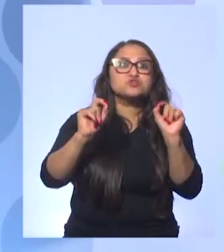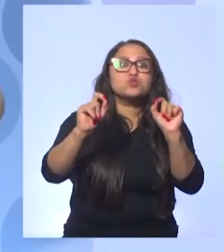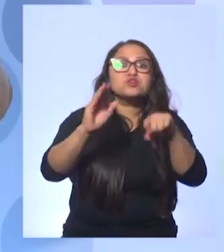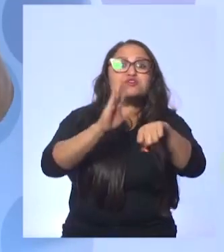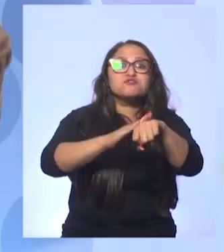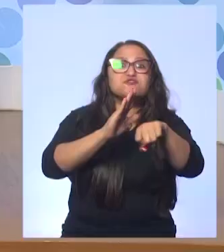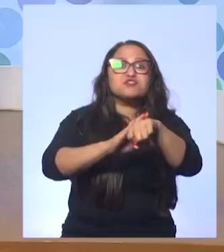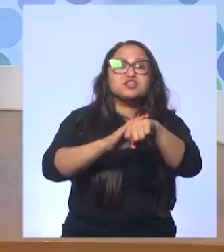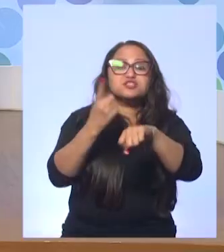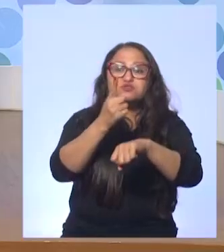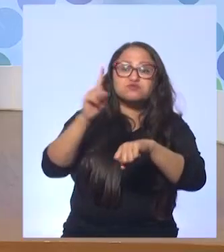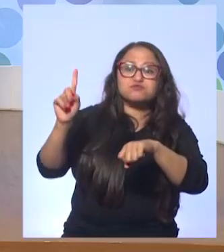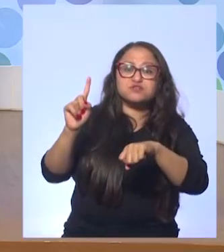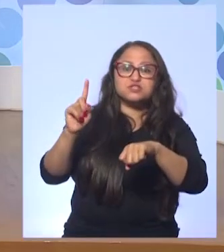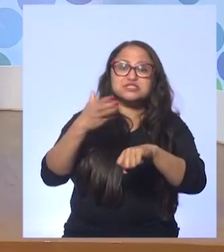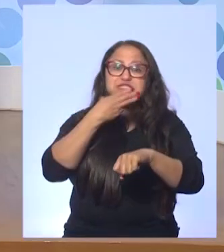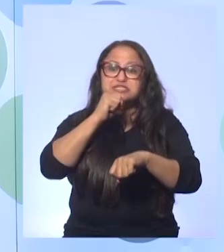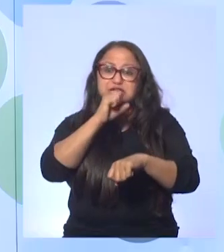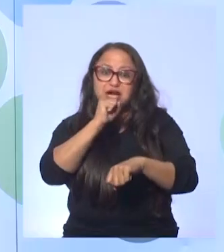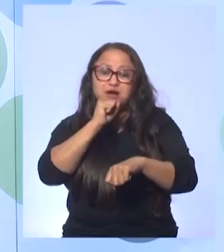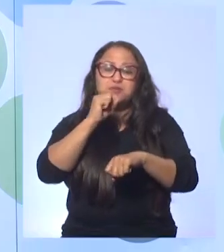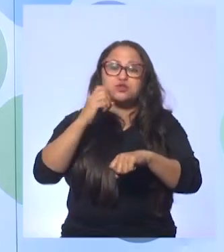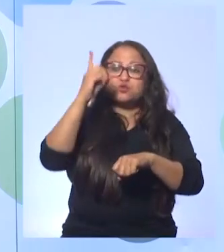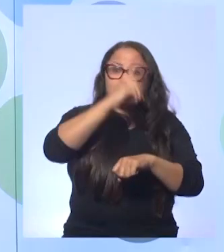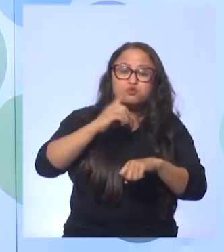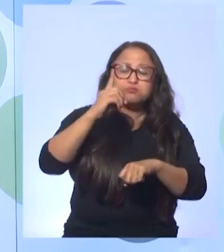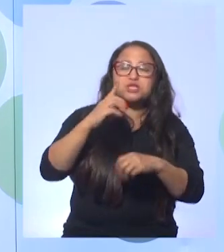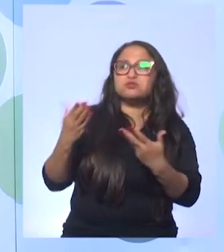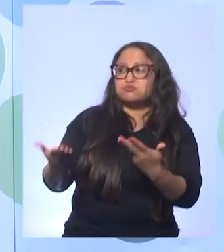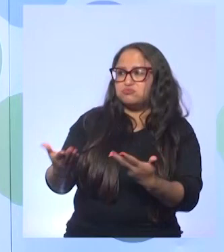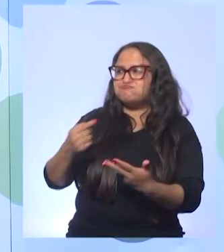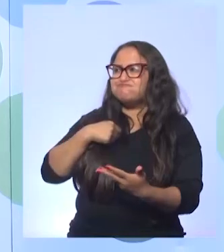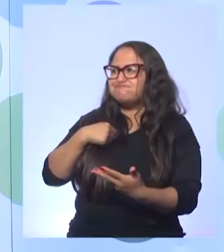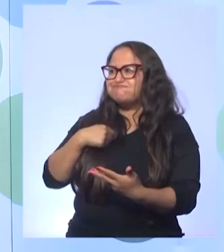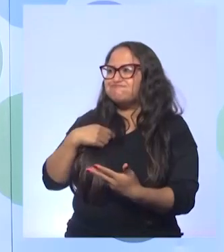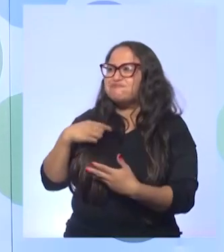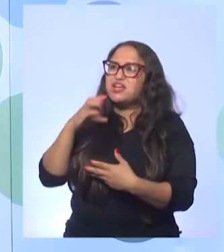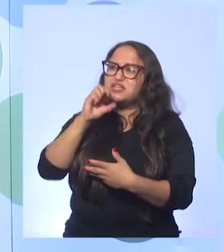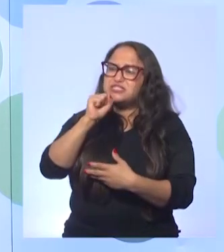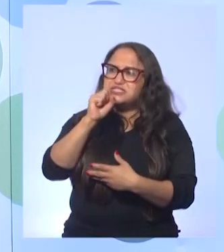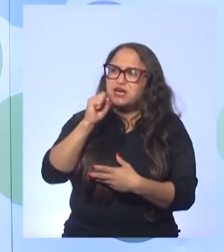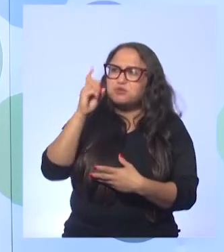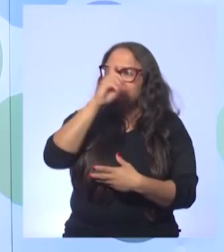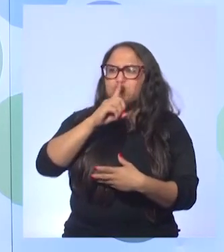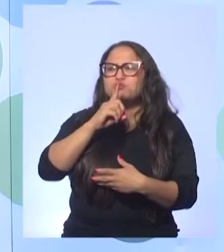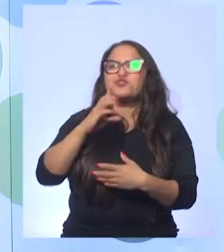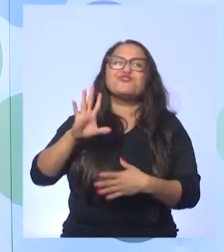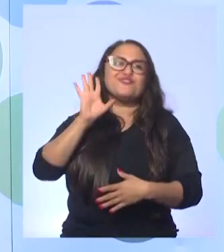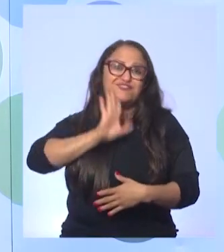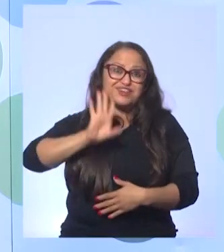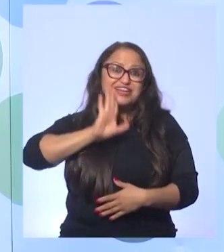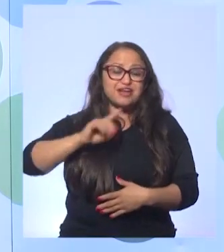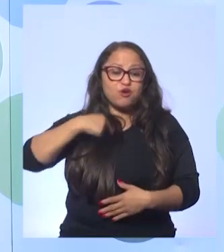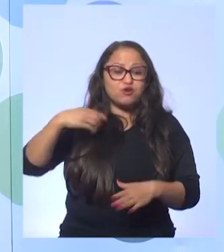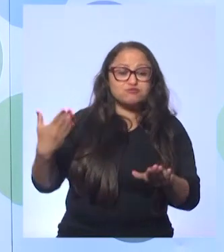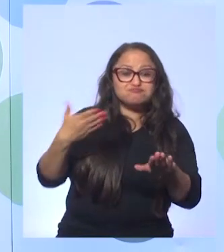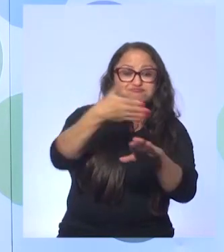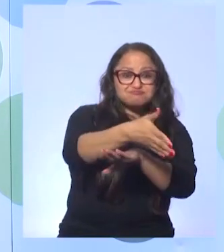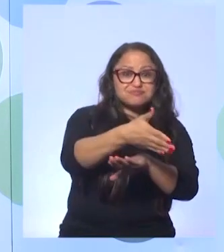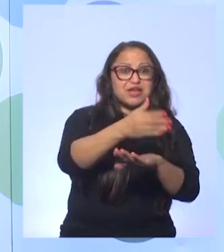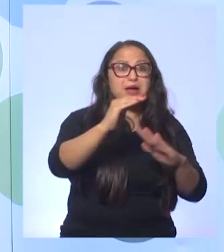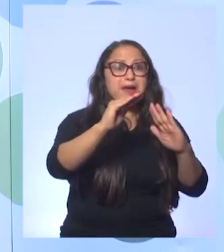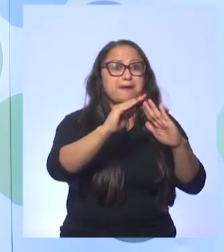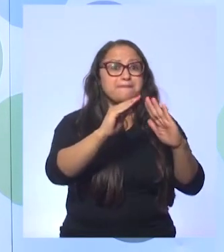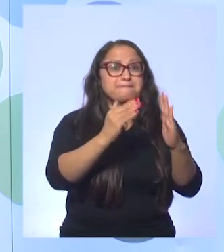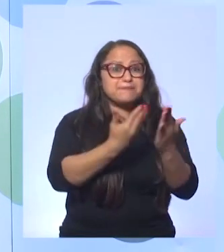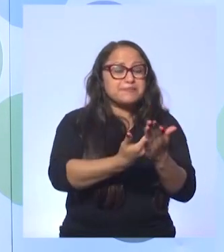de semana, que foi muito legal. No fim de semana foi bem bacana. Eu fui na casa da minha mãe. Eu almocei com a minha mãe no fim de semana.